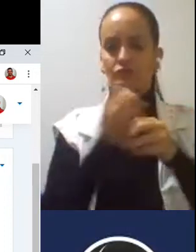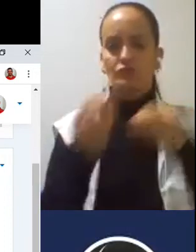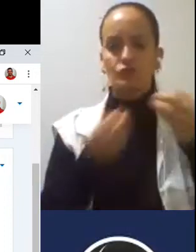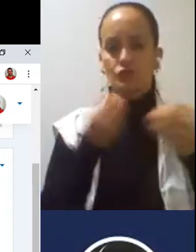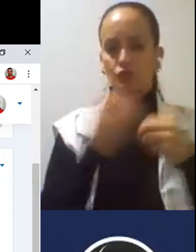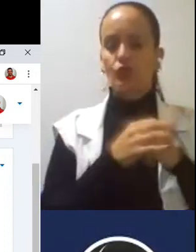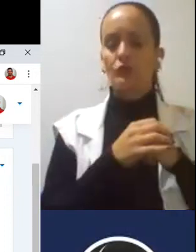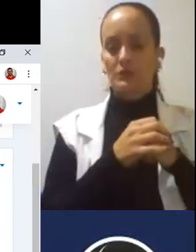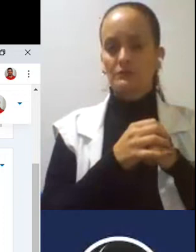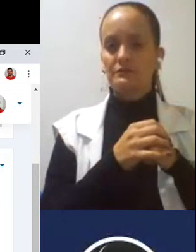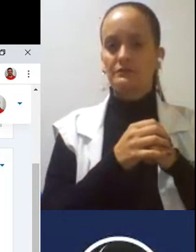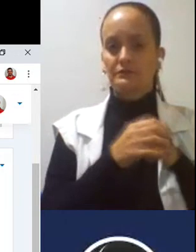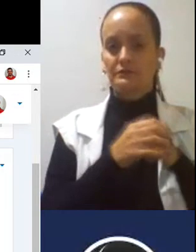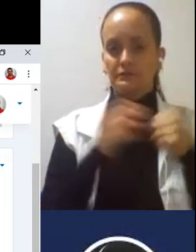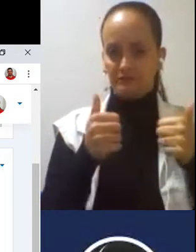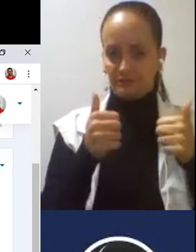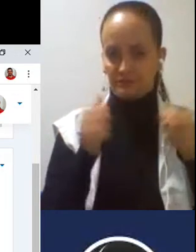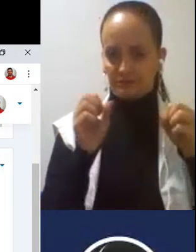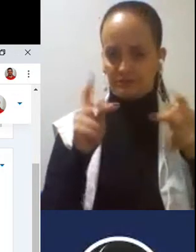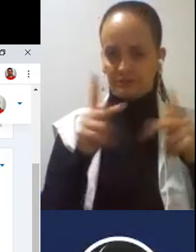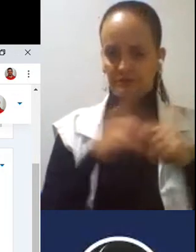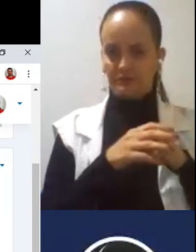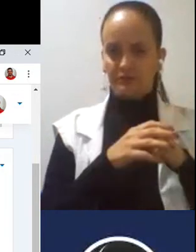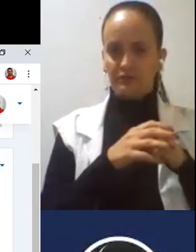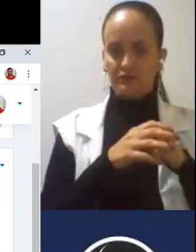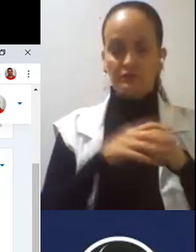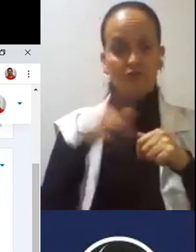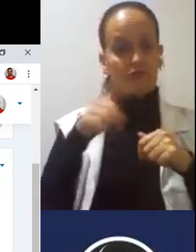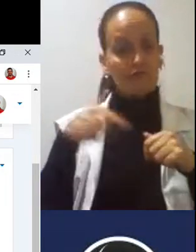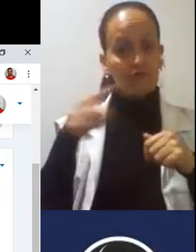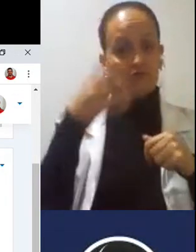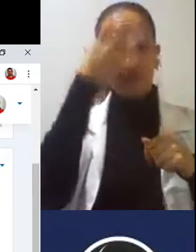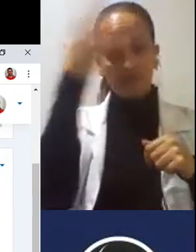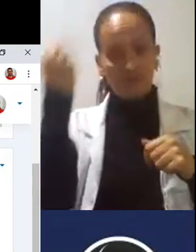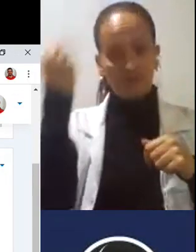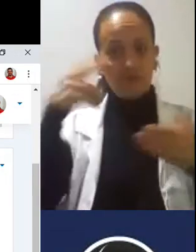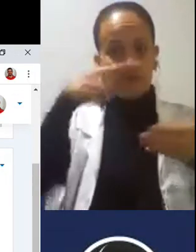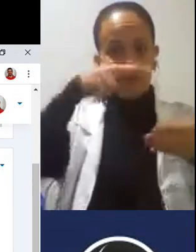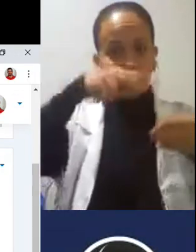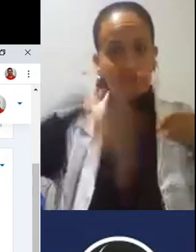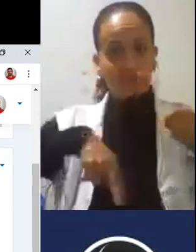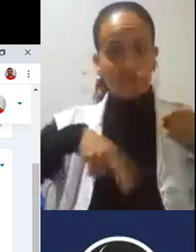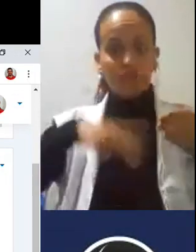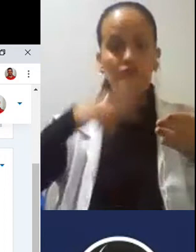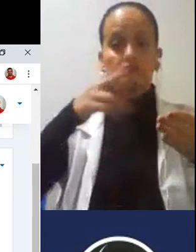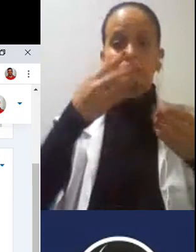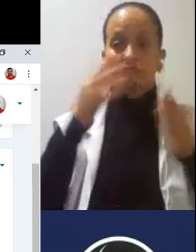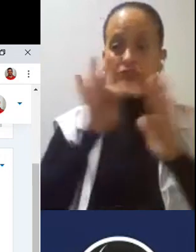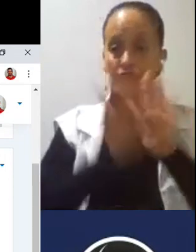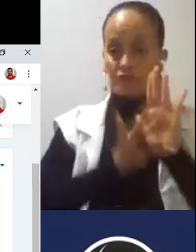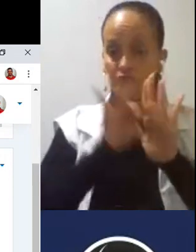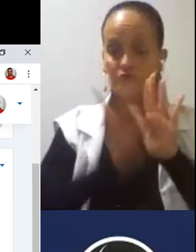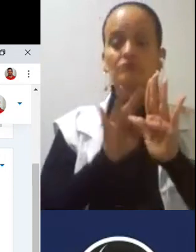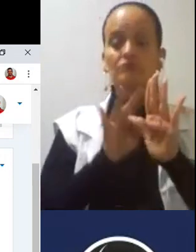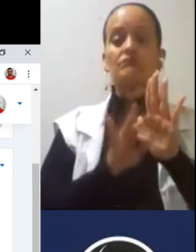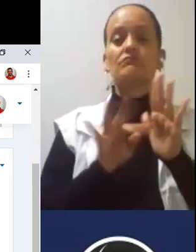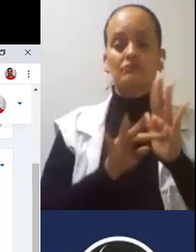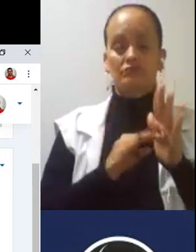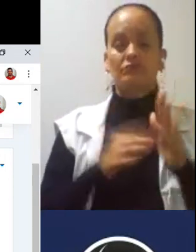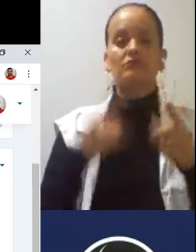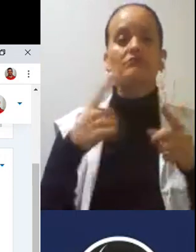já comentei aí com vocês também. Então, pessoal, não deixem de acessar o ambiente virtual, fazer a leitura dos conteúdos, porque